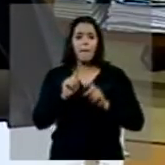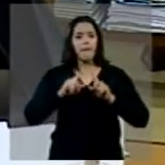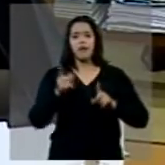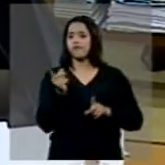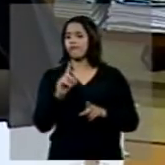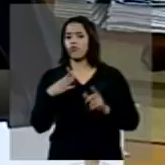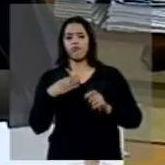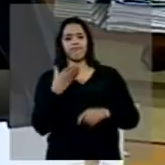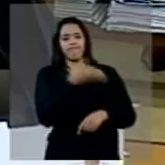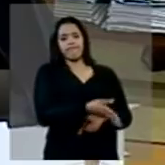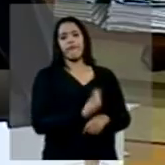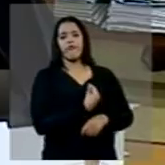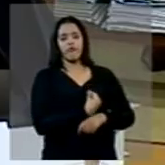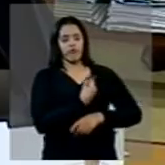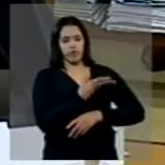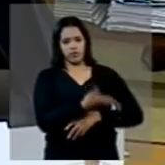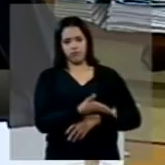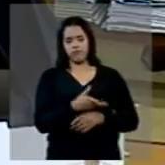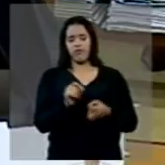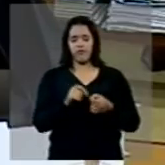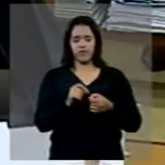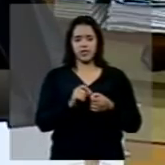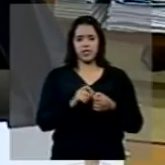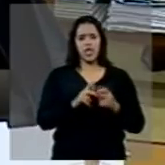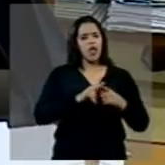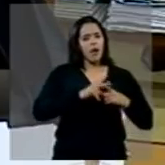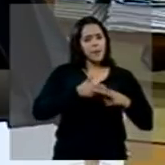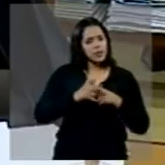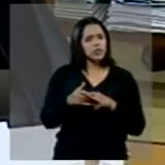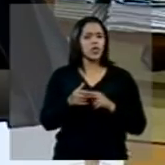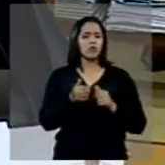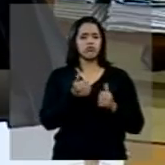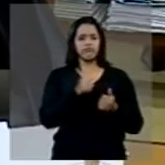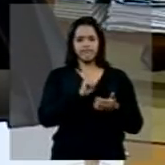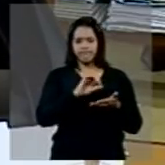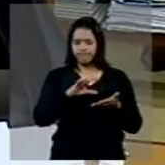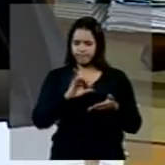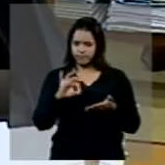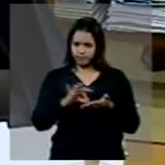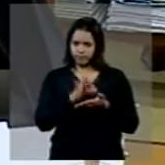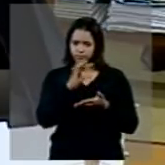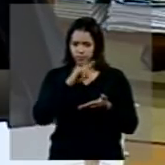se apresentaram à revisão do eleitorado.